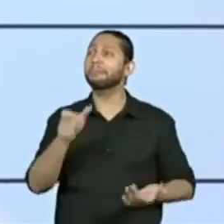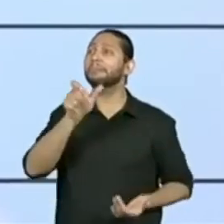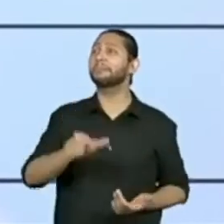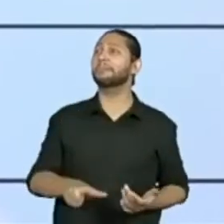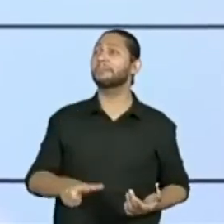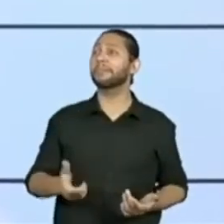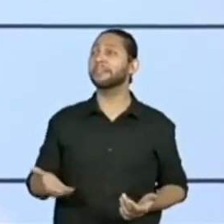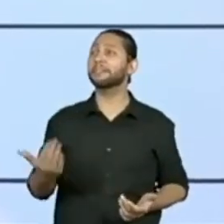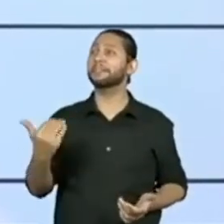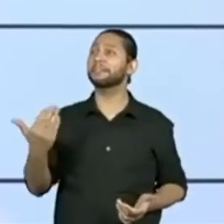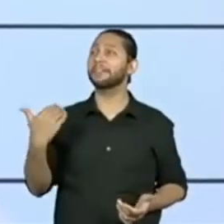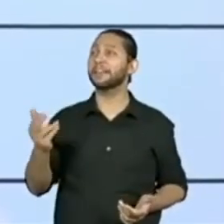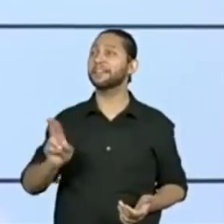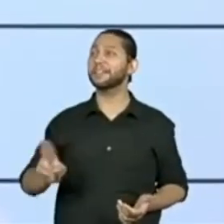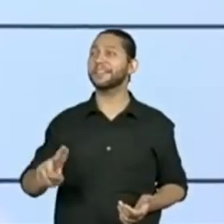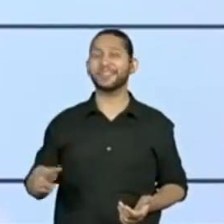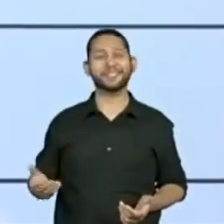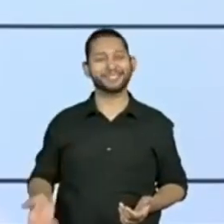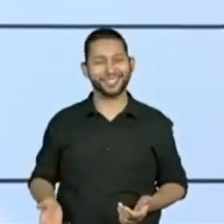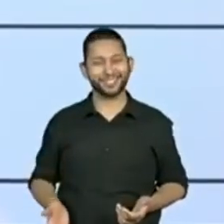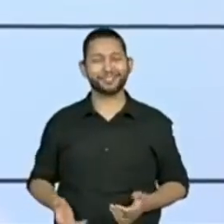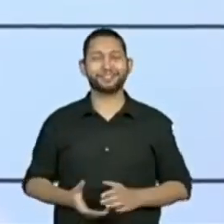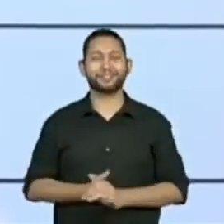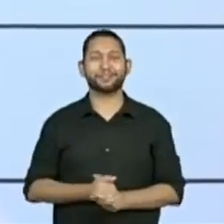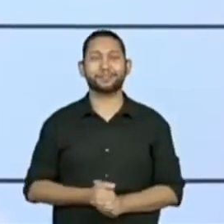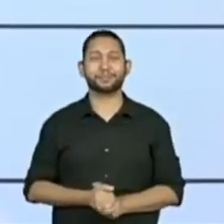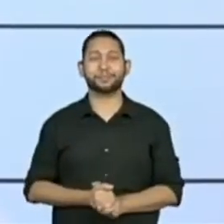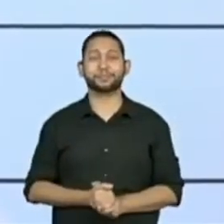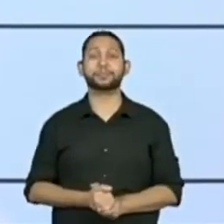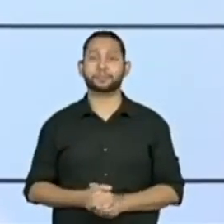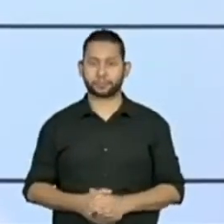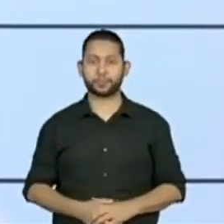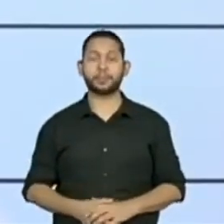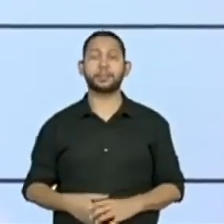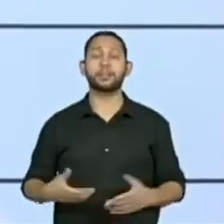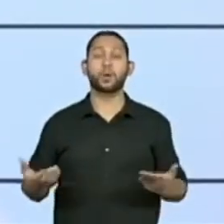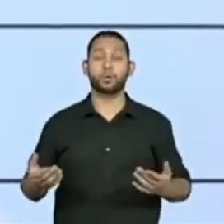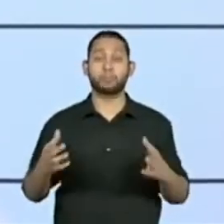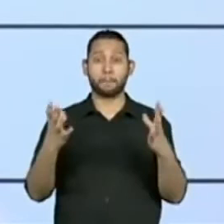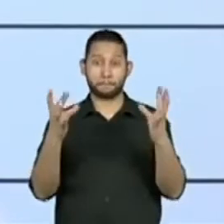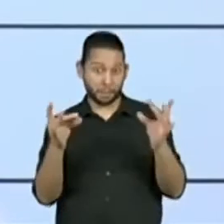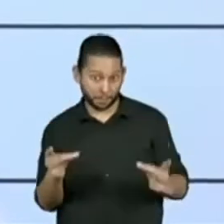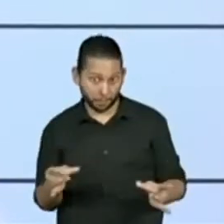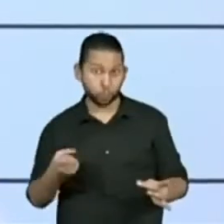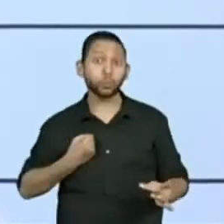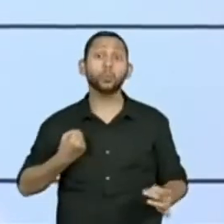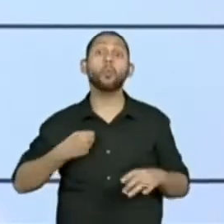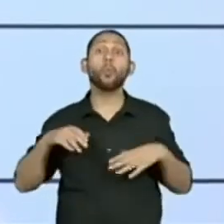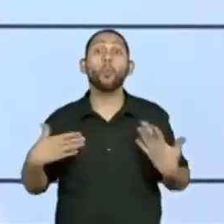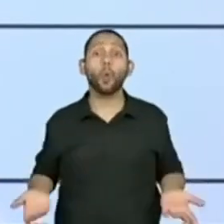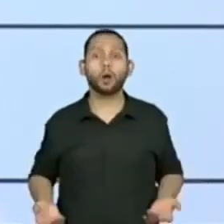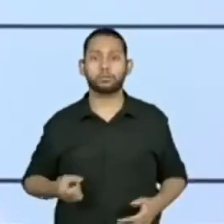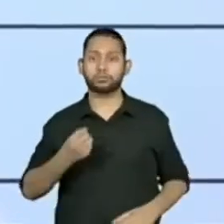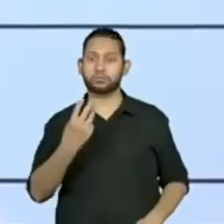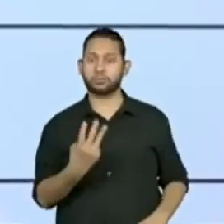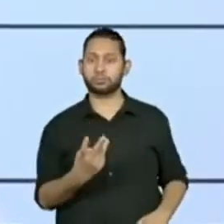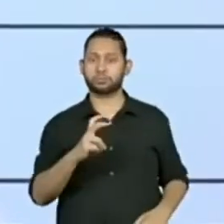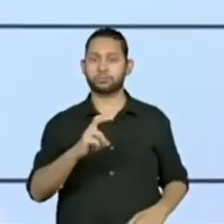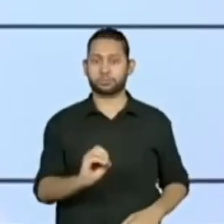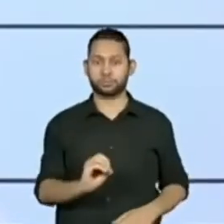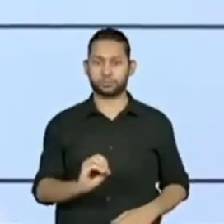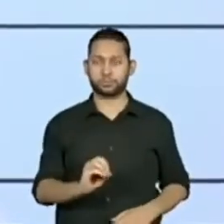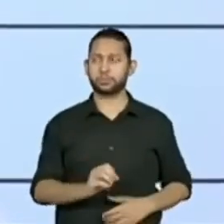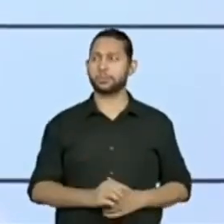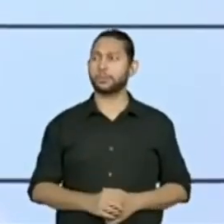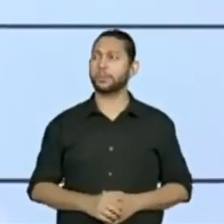estou esperando, hein, professores? Vamos lá. Agora eu quero decompor 350. Quero dizer que a professora Maria